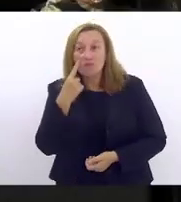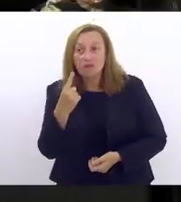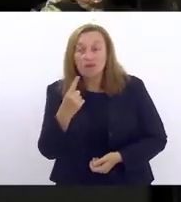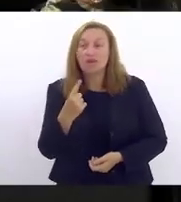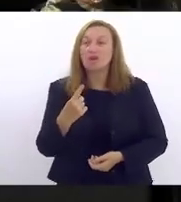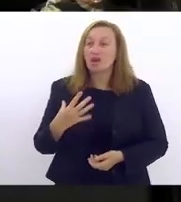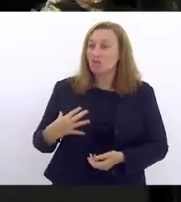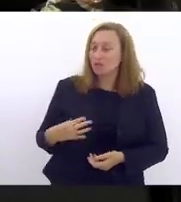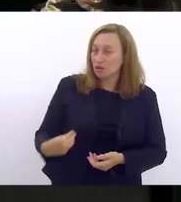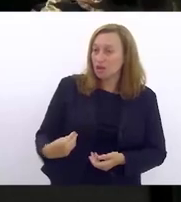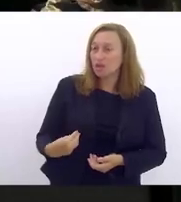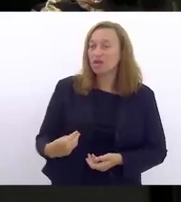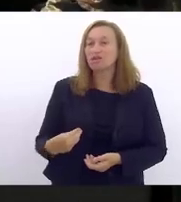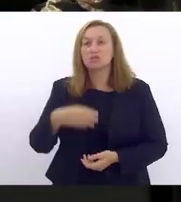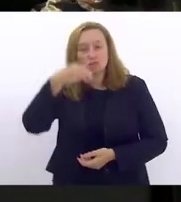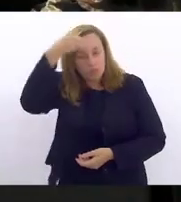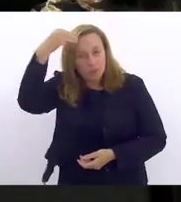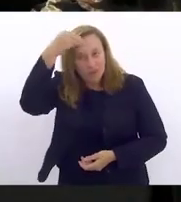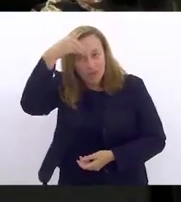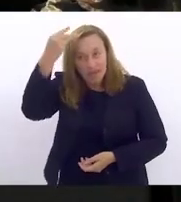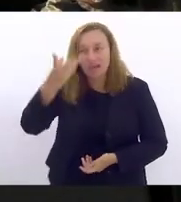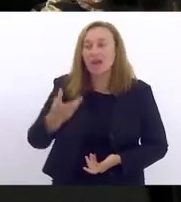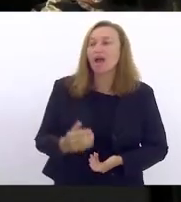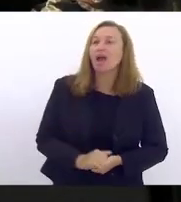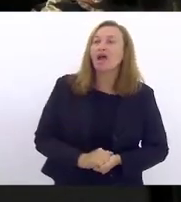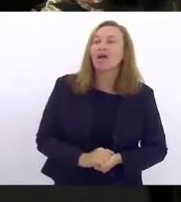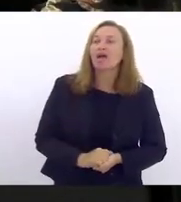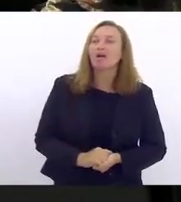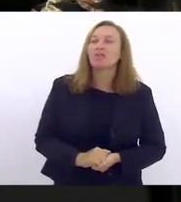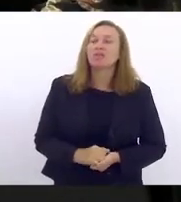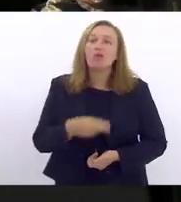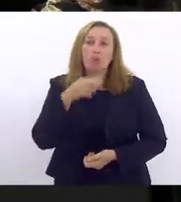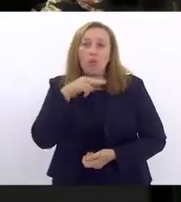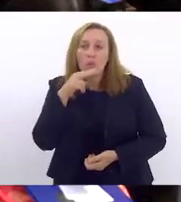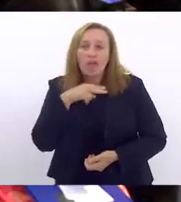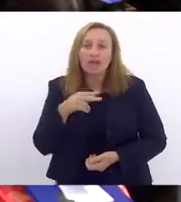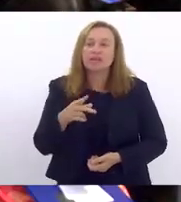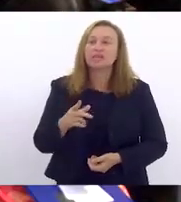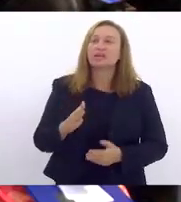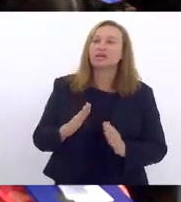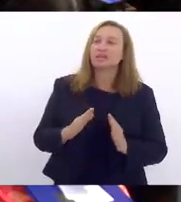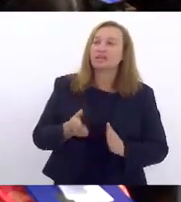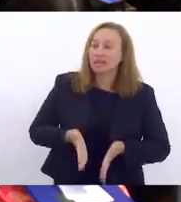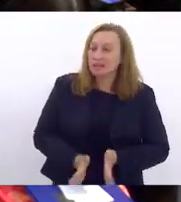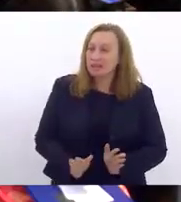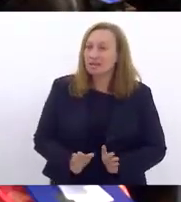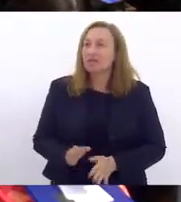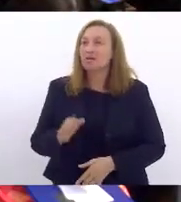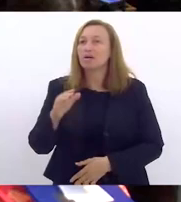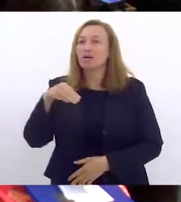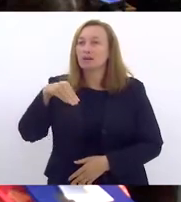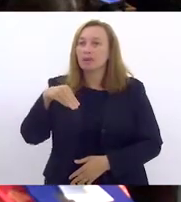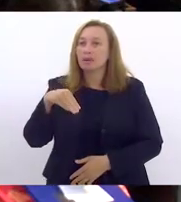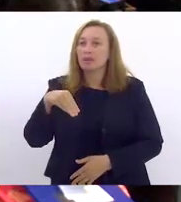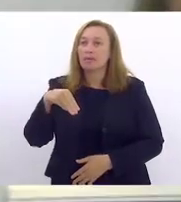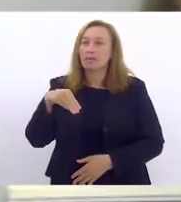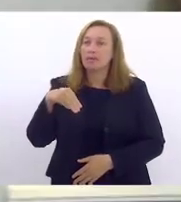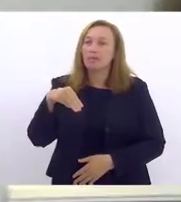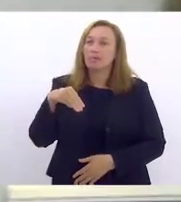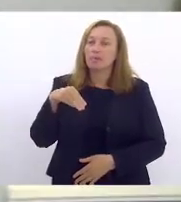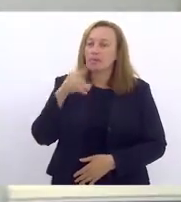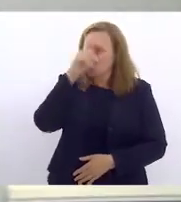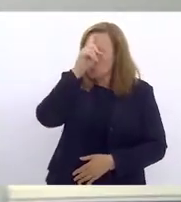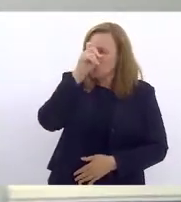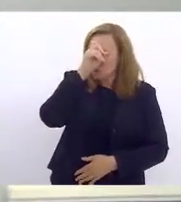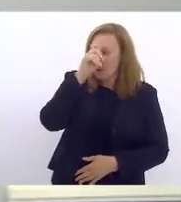meu filho, ou minha sobrinha, ou um neto que nasceu lá na maternidade. E eu sempre pergunto: foi tudo bem?